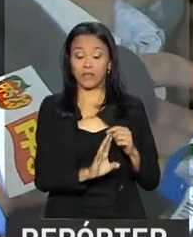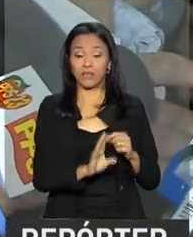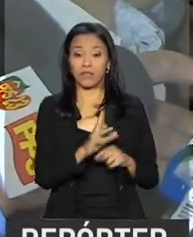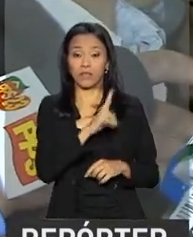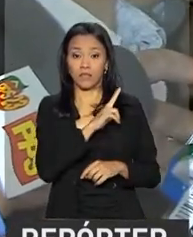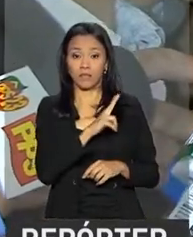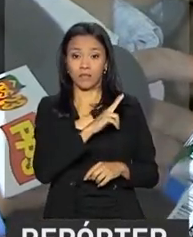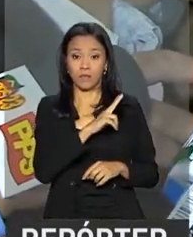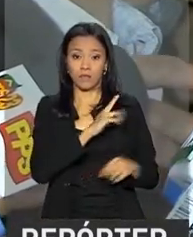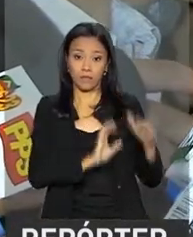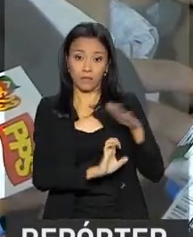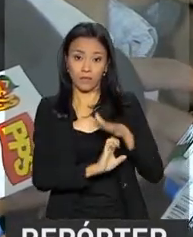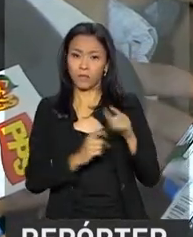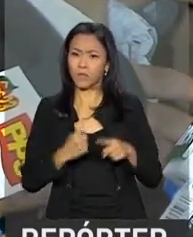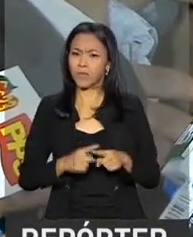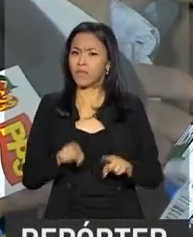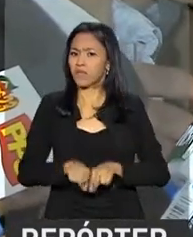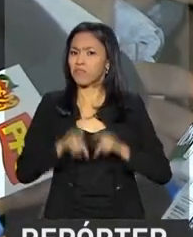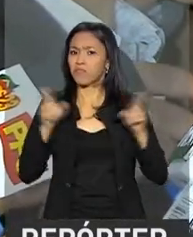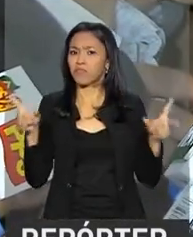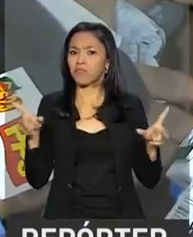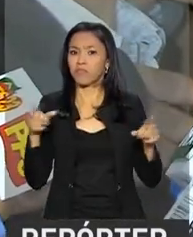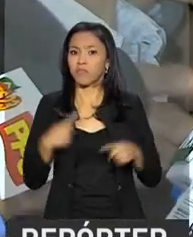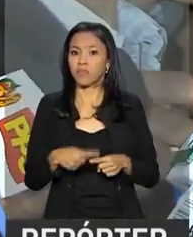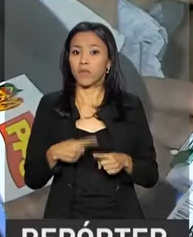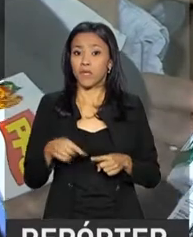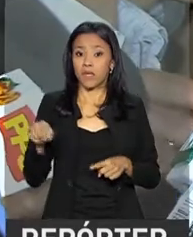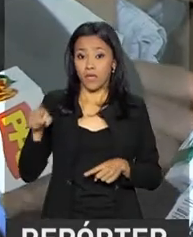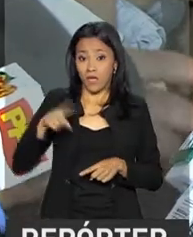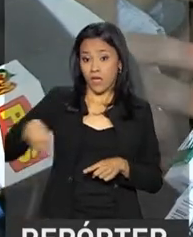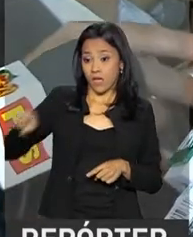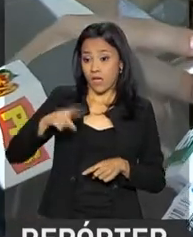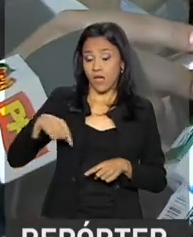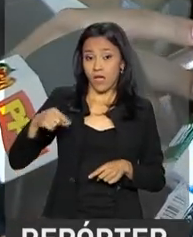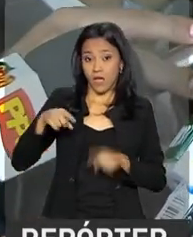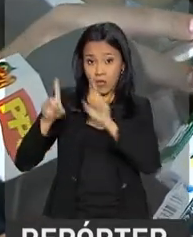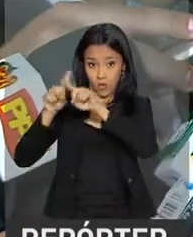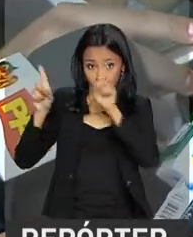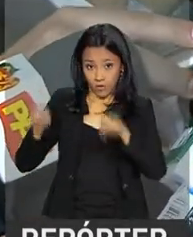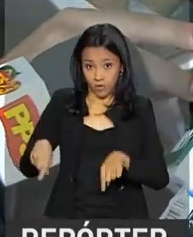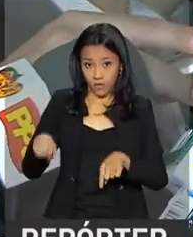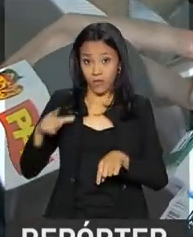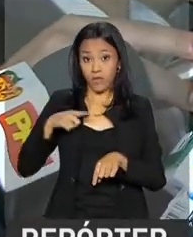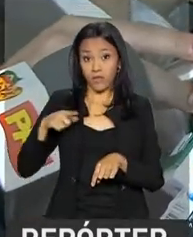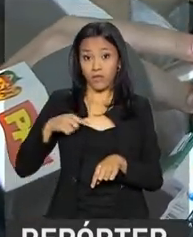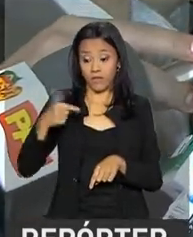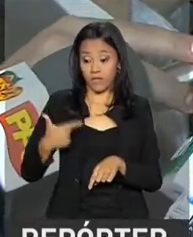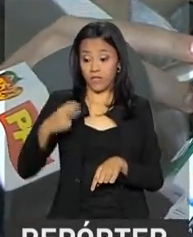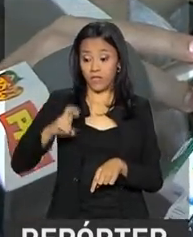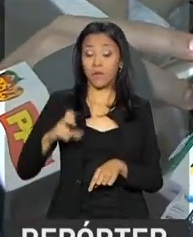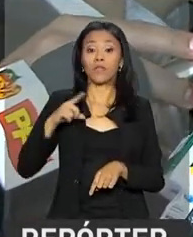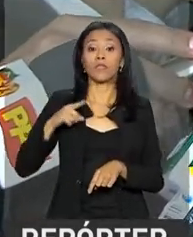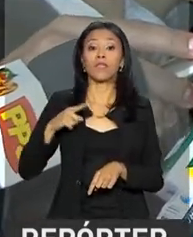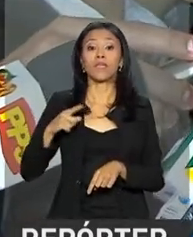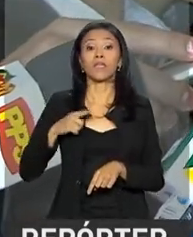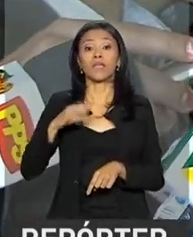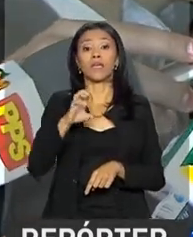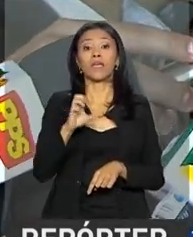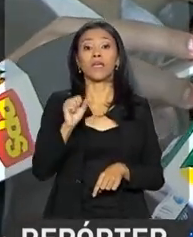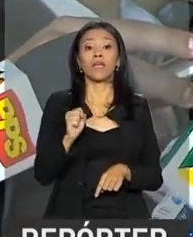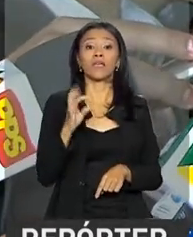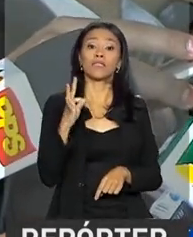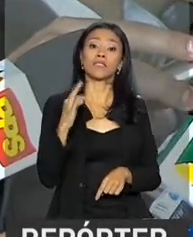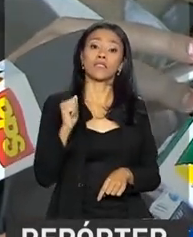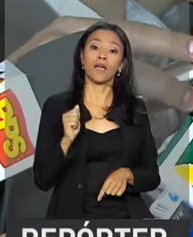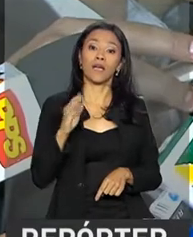mínimo de contribuição porque essa diferença porque o servidor público ele tem estabilidade do emprego e as